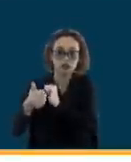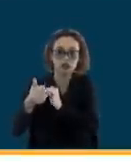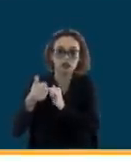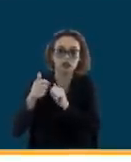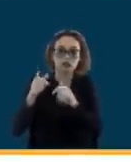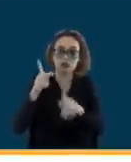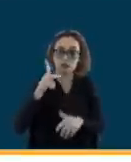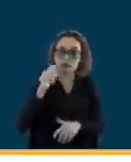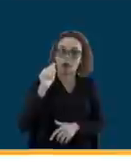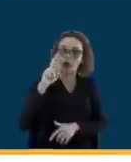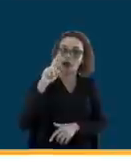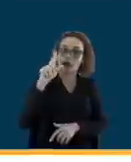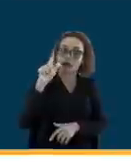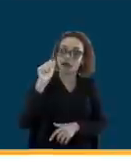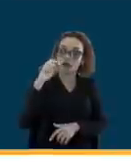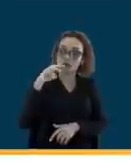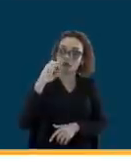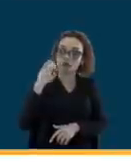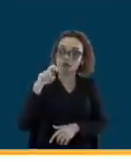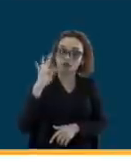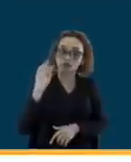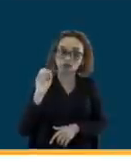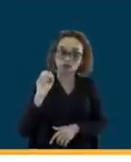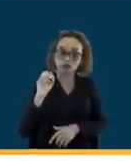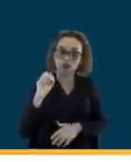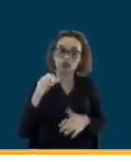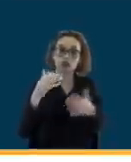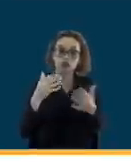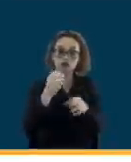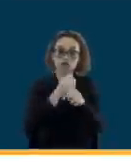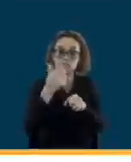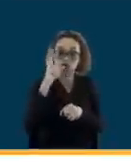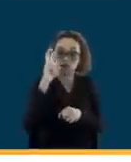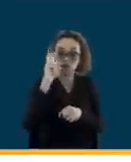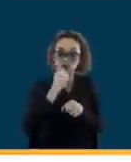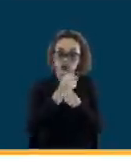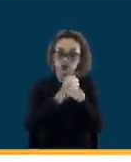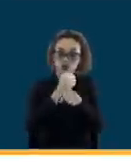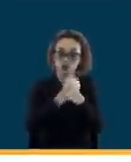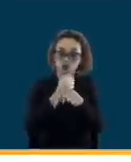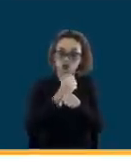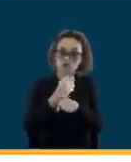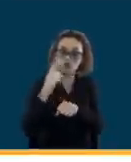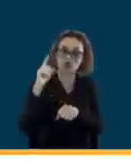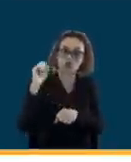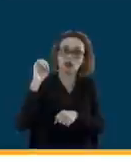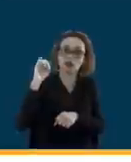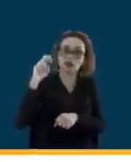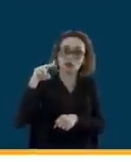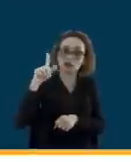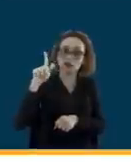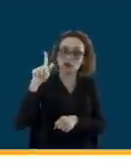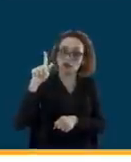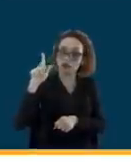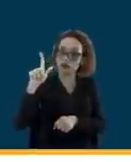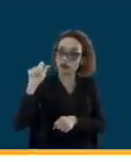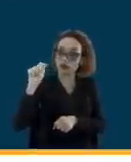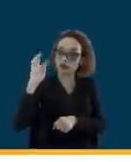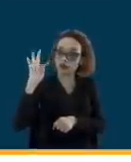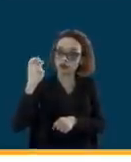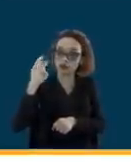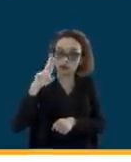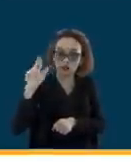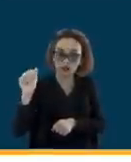uma configuração aí, há uns 50 anos, na Inglaterra, que foi de que as pessoas começaram a confiar